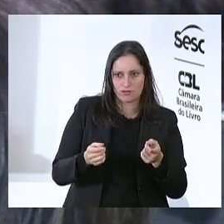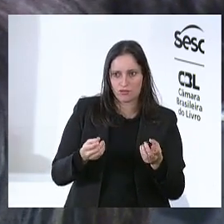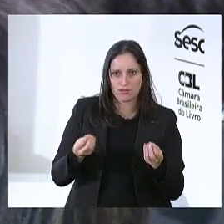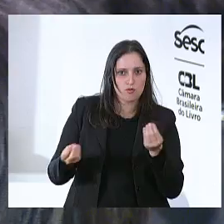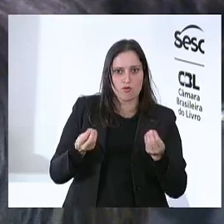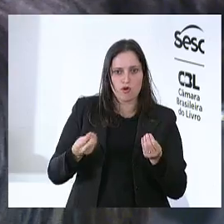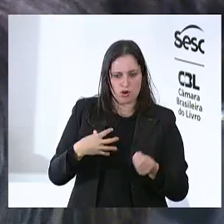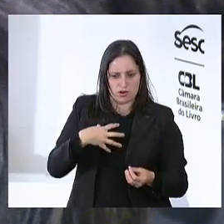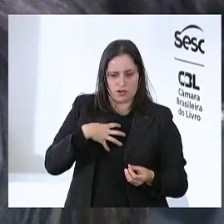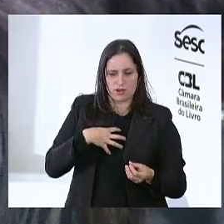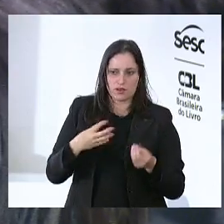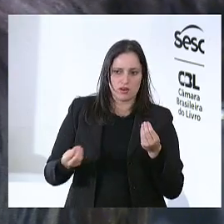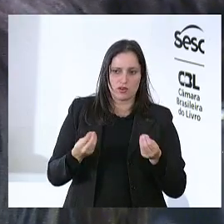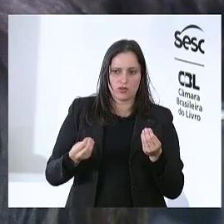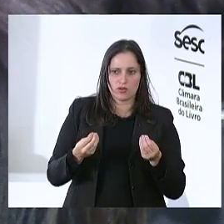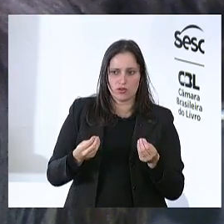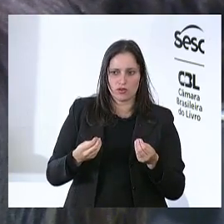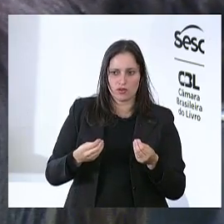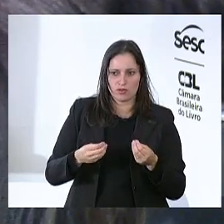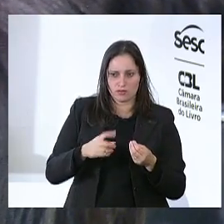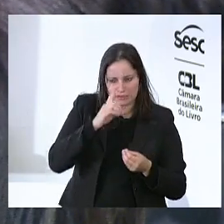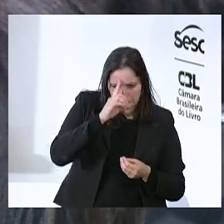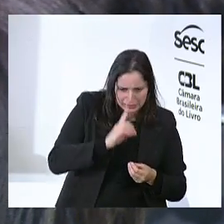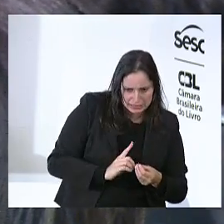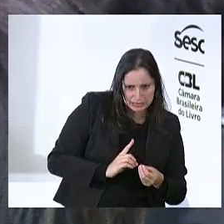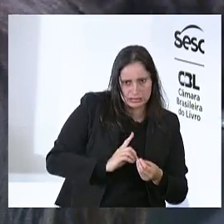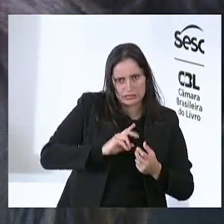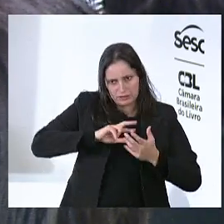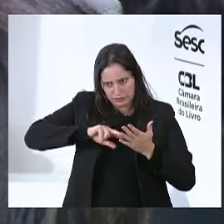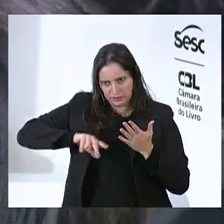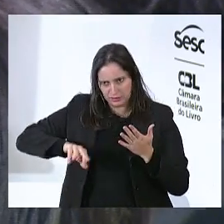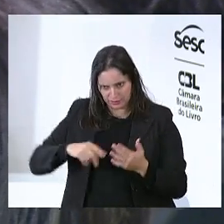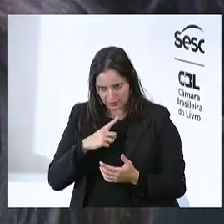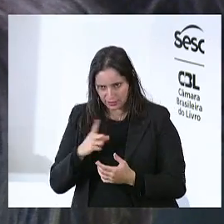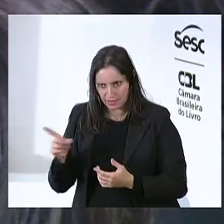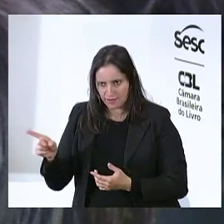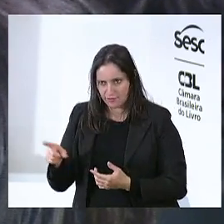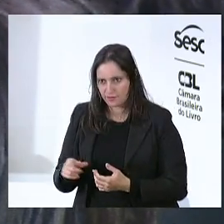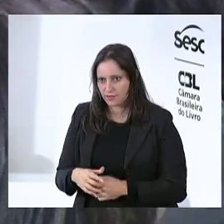tipo, transtorno de estresse pós-traumático, depressão e essas coisas.